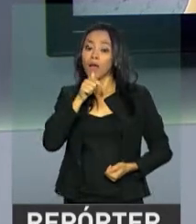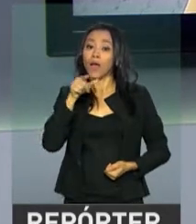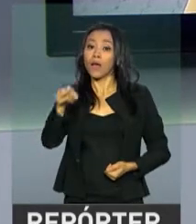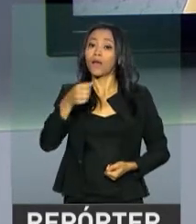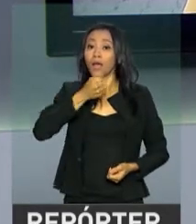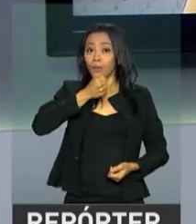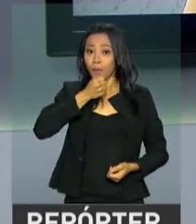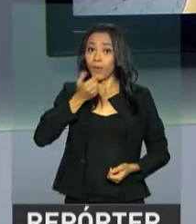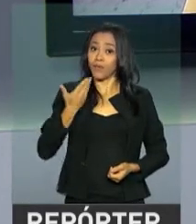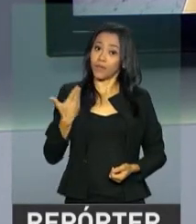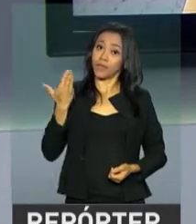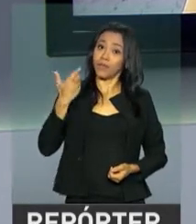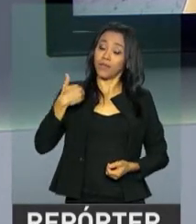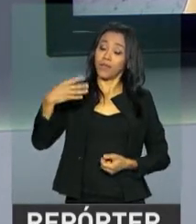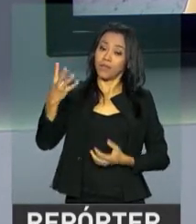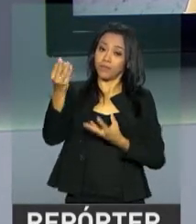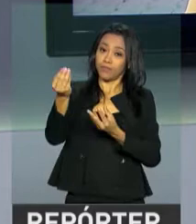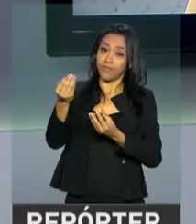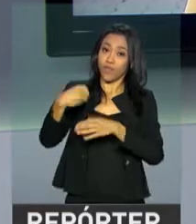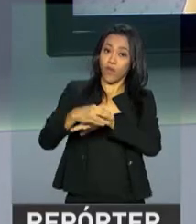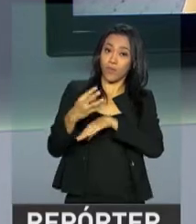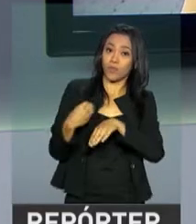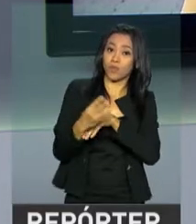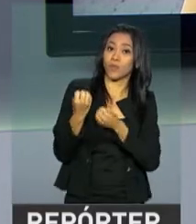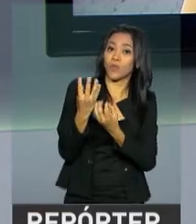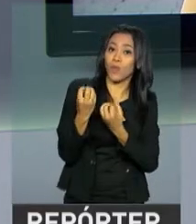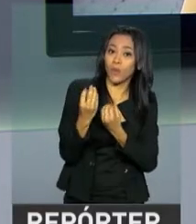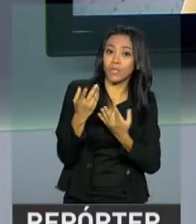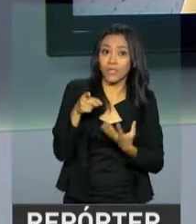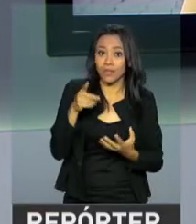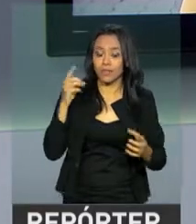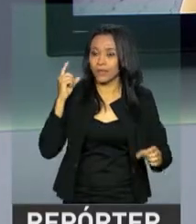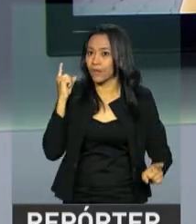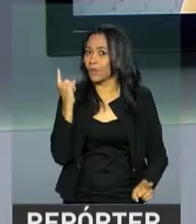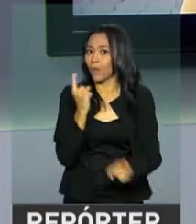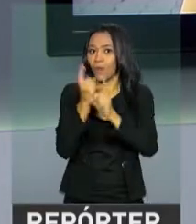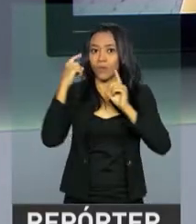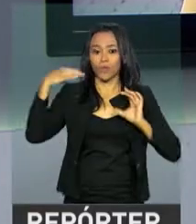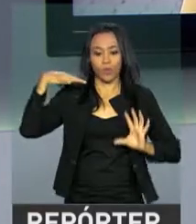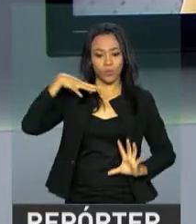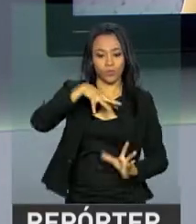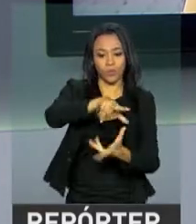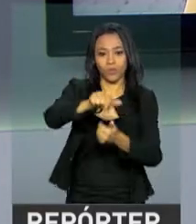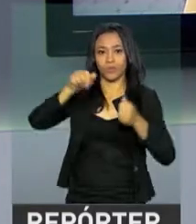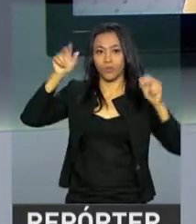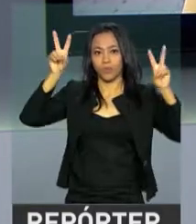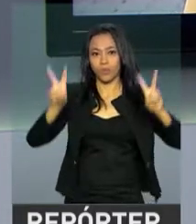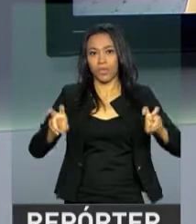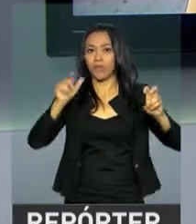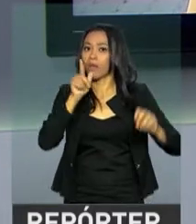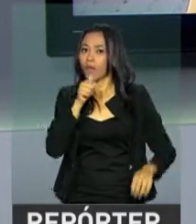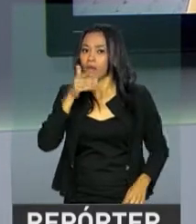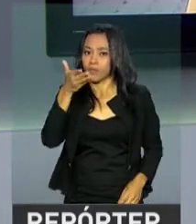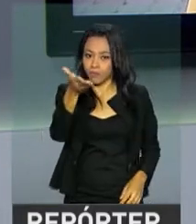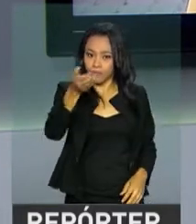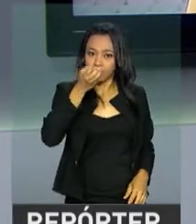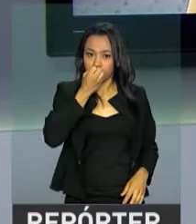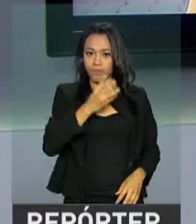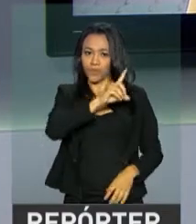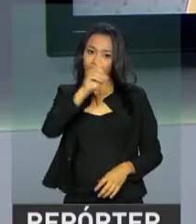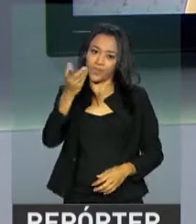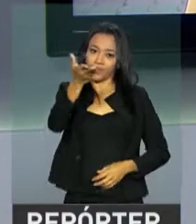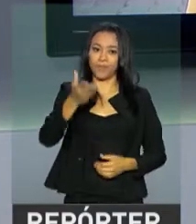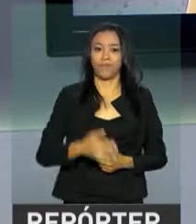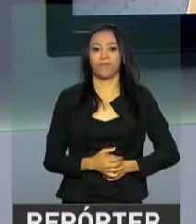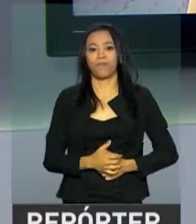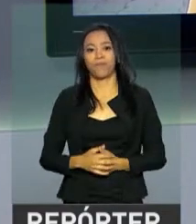Vatier está lá e traz para a gente informações sobre este que é o maior evento do planeta sobre recursos hídricos. Olá, Carla, bom dia para você.